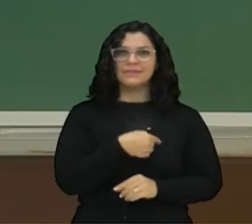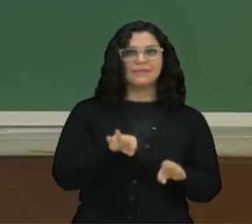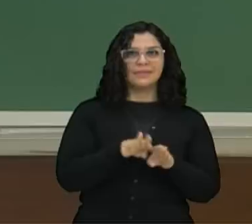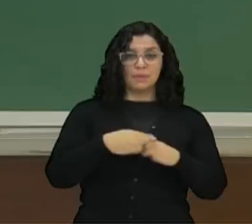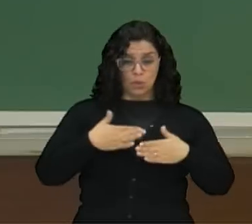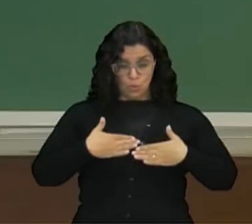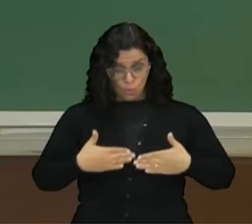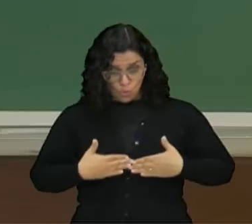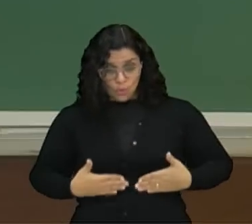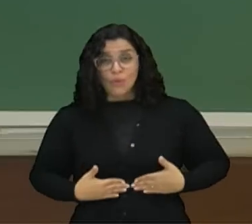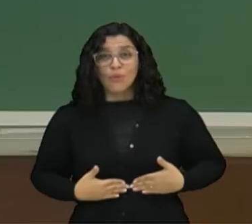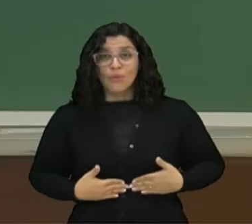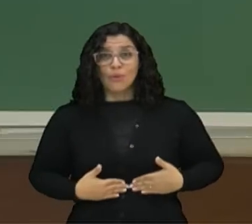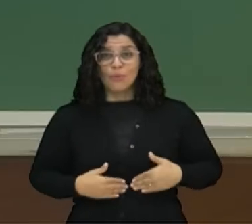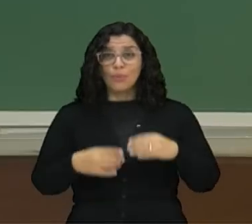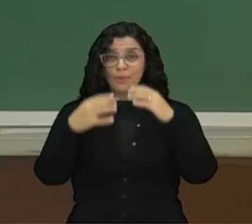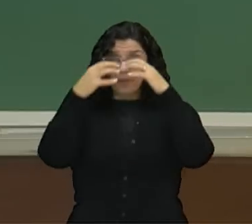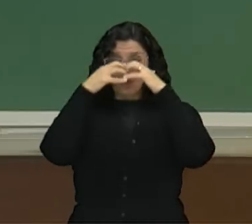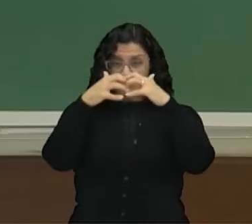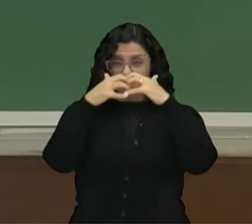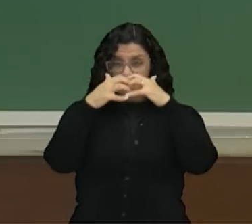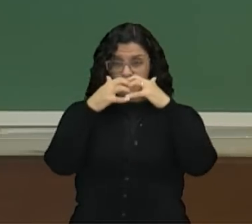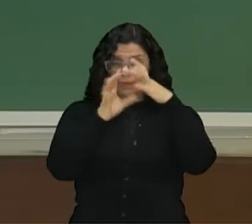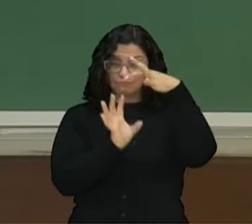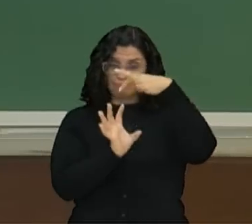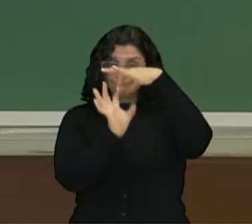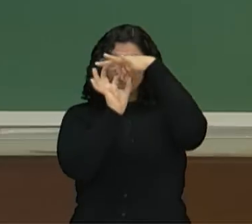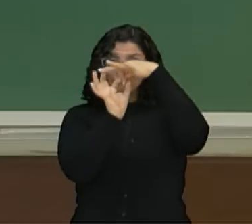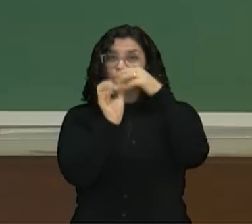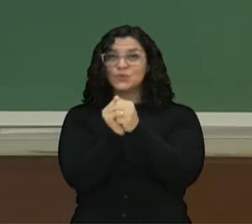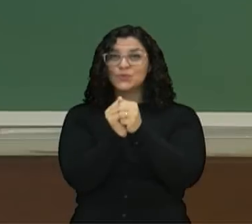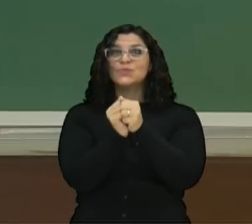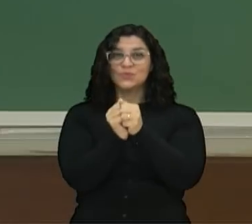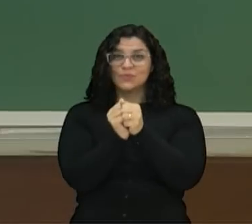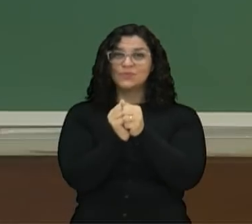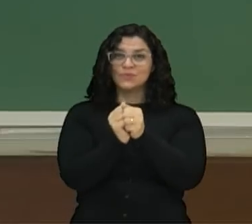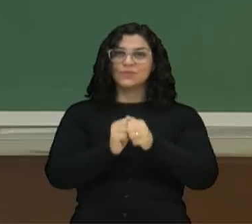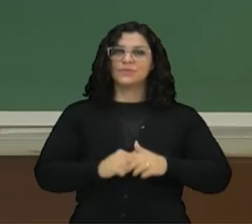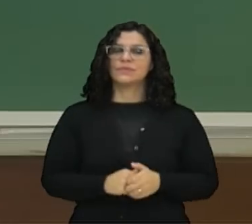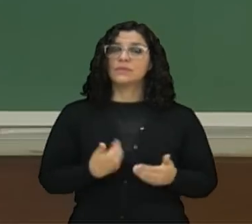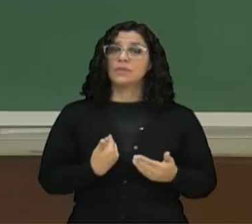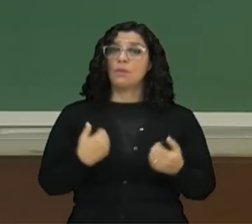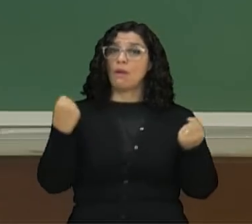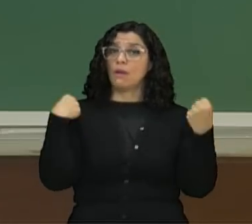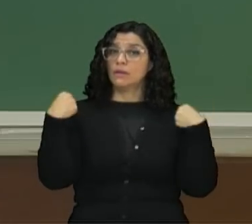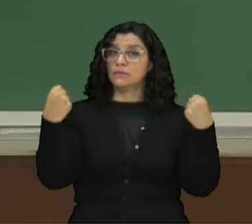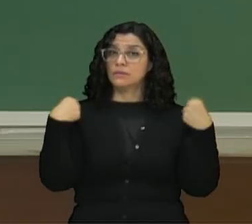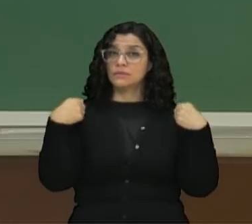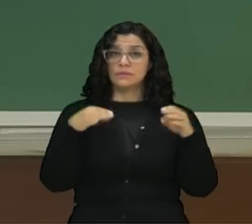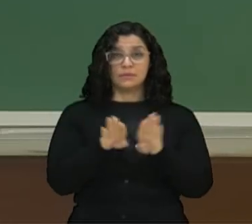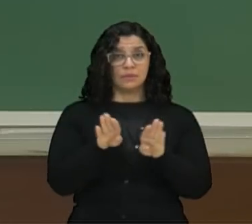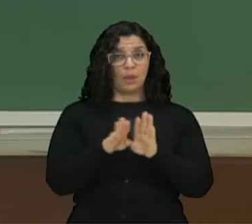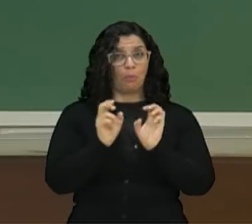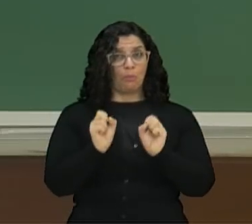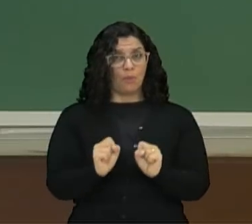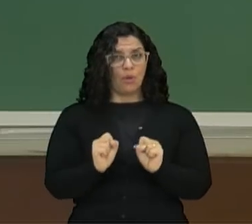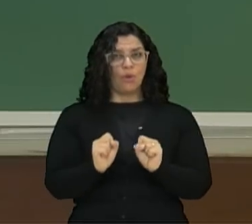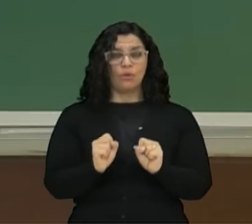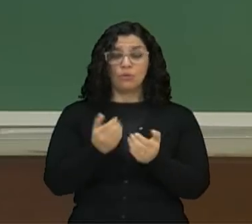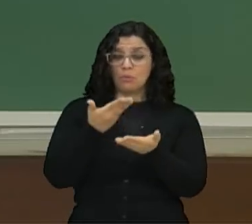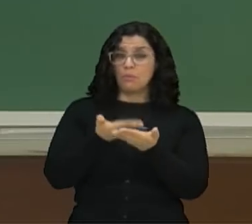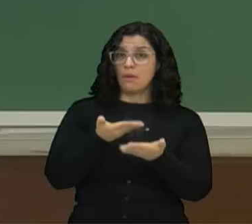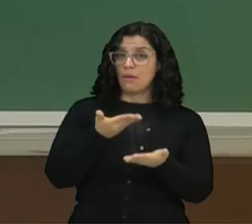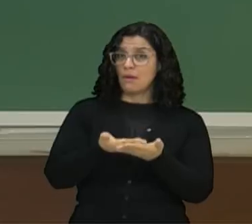o nosso corpo da nossa mente, né? Tá tudo junto, né? E a educação física também pode ser uma